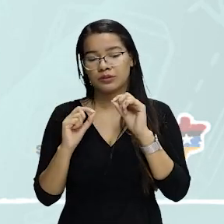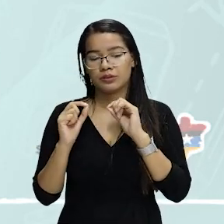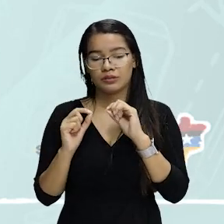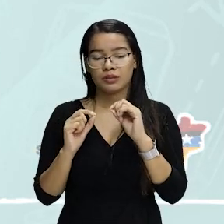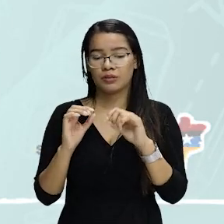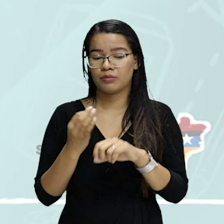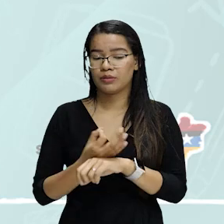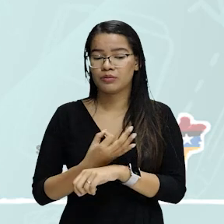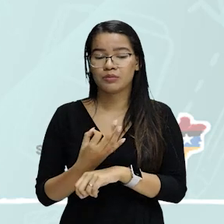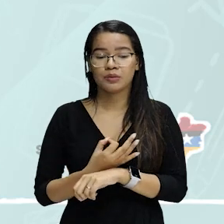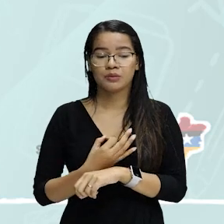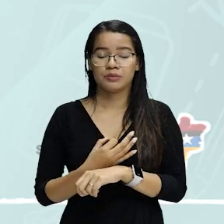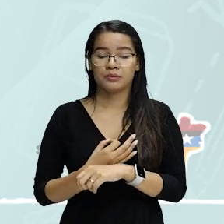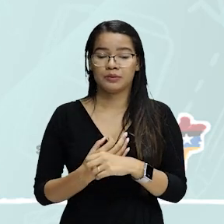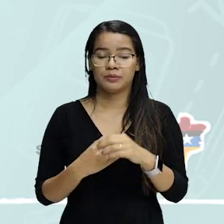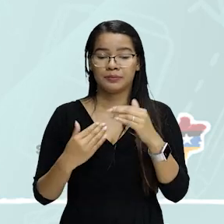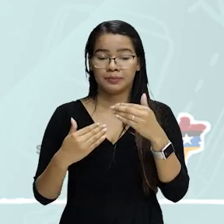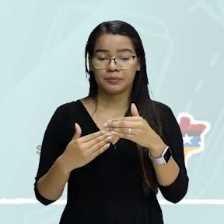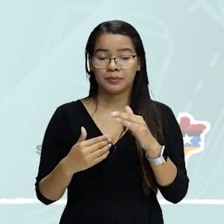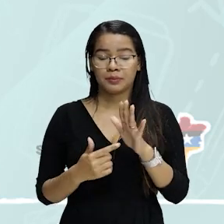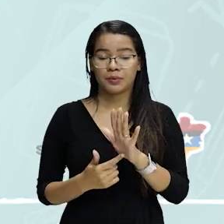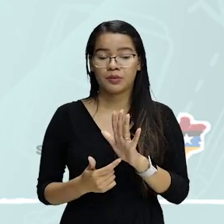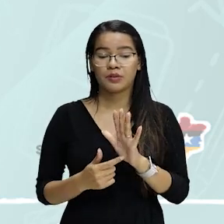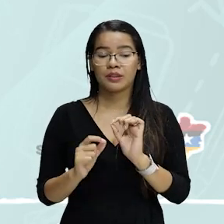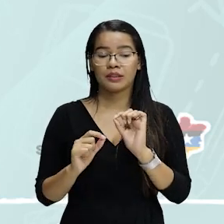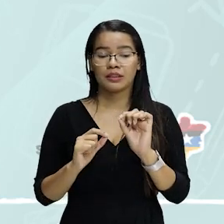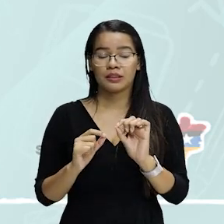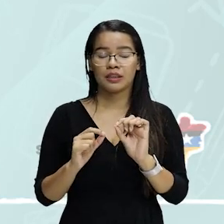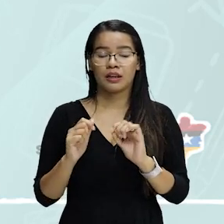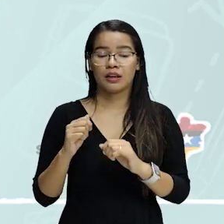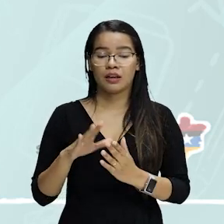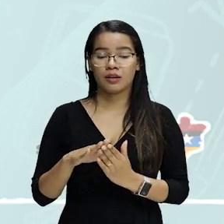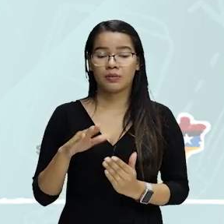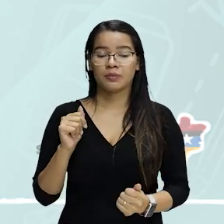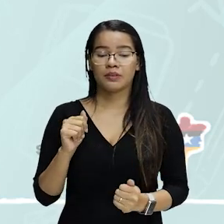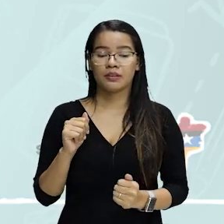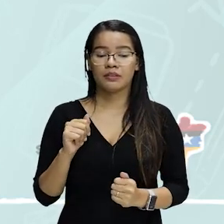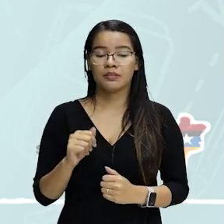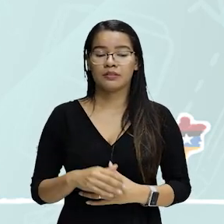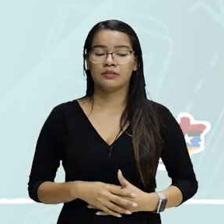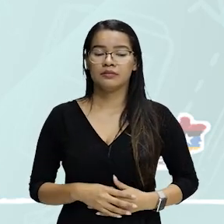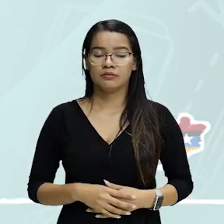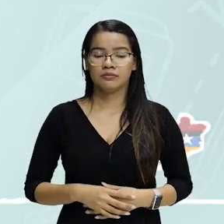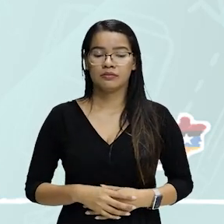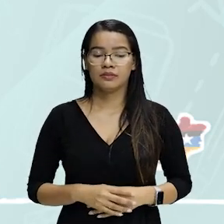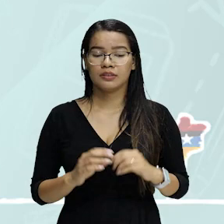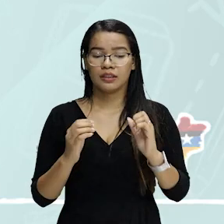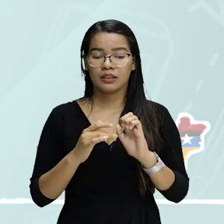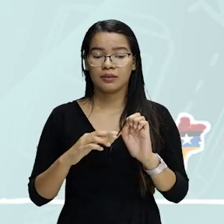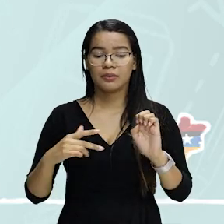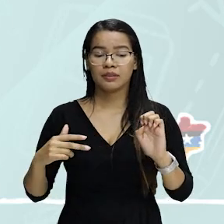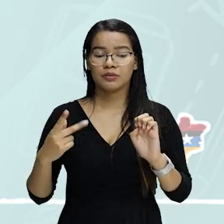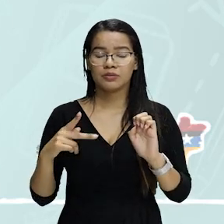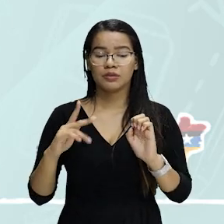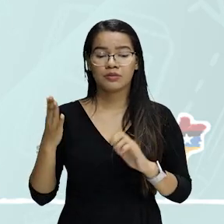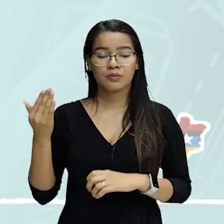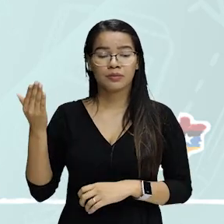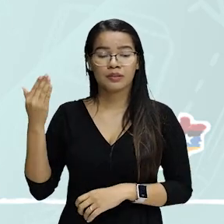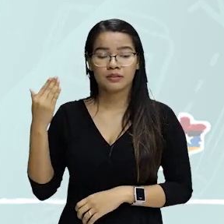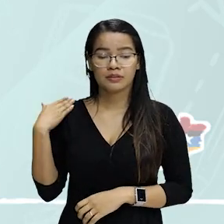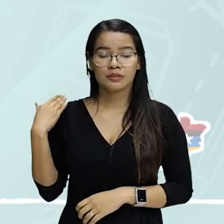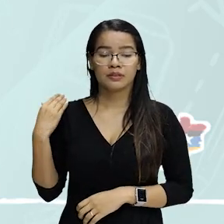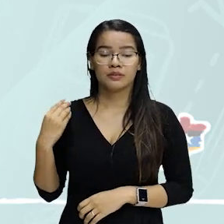suficientíssima é para provar a incógnita alma, avoenga e elementar dos teus